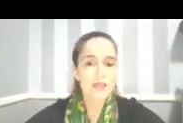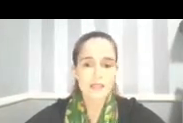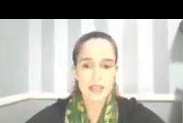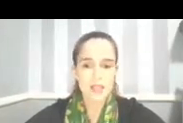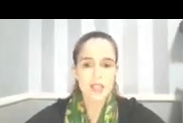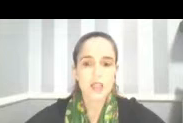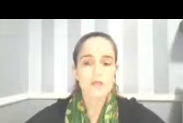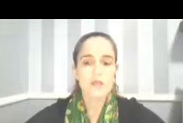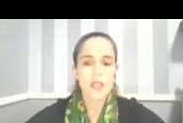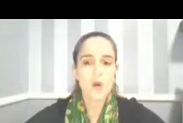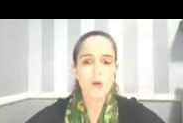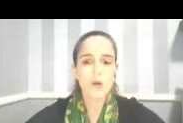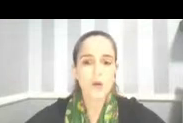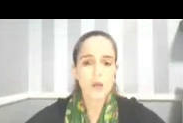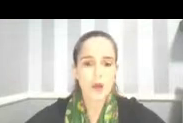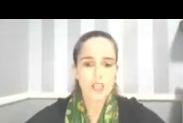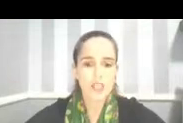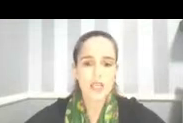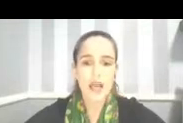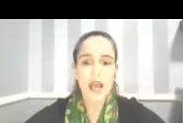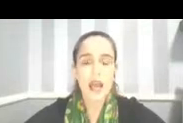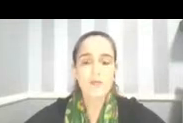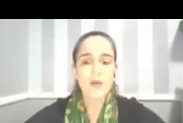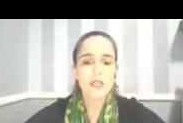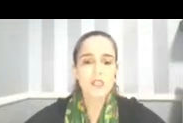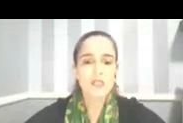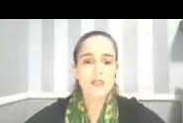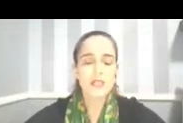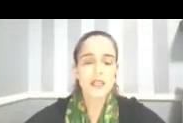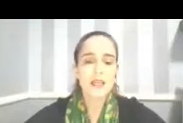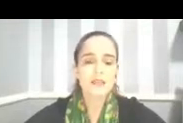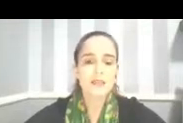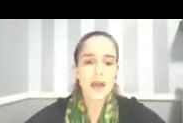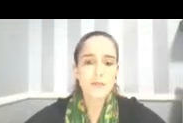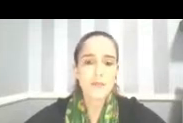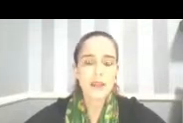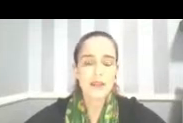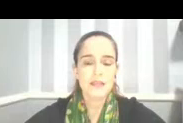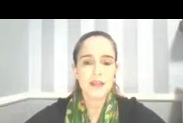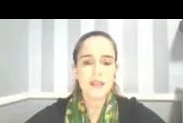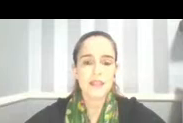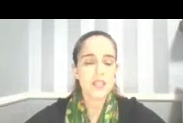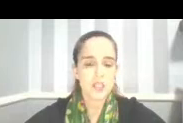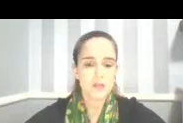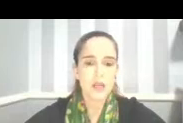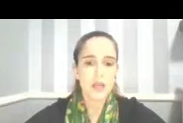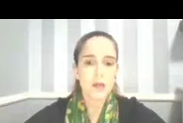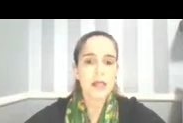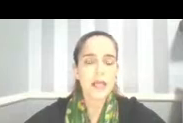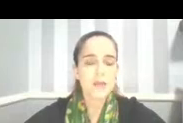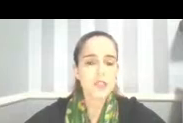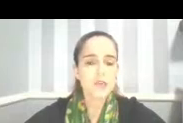de um acidente, você controlou a hemorragia, é importante que você tape essa